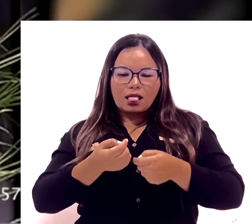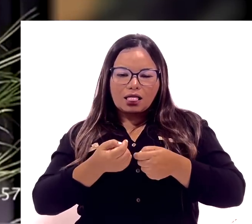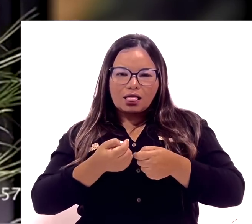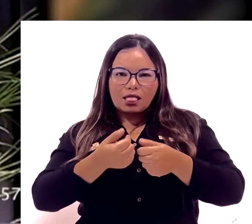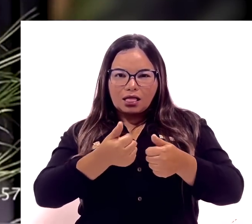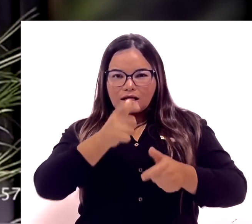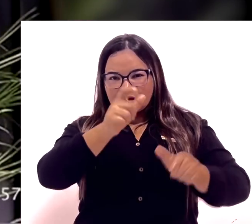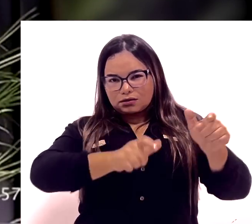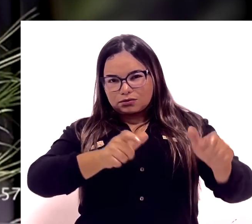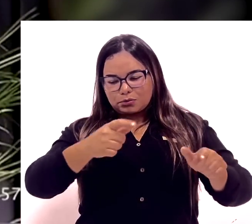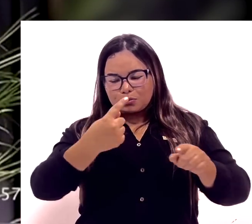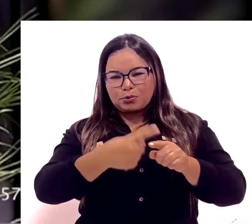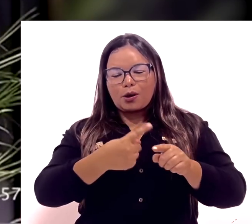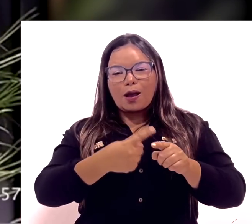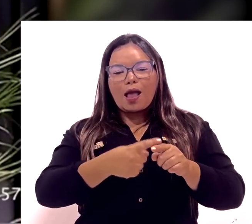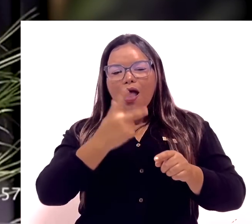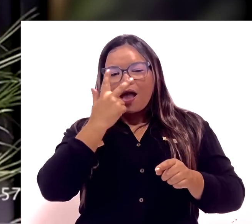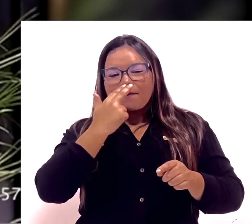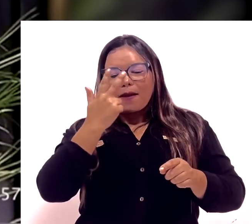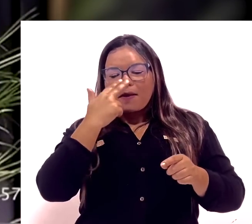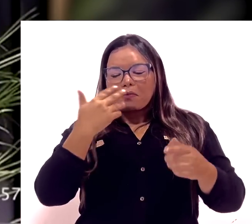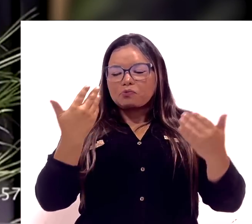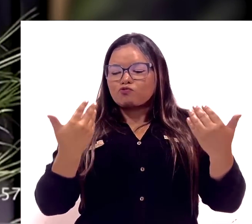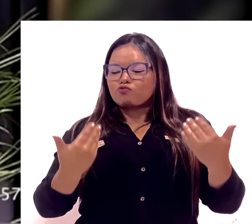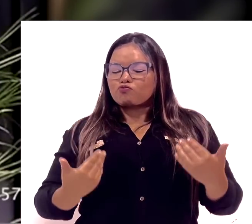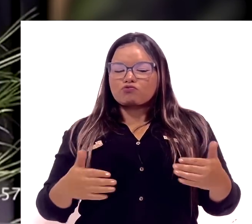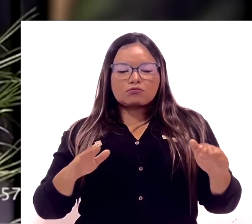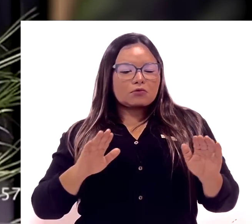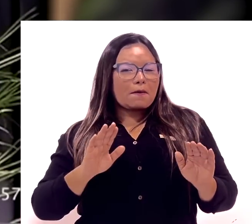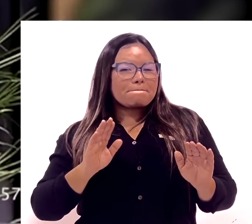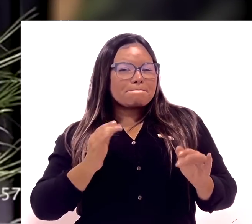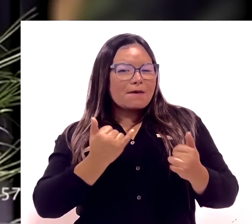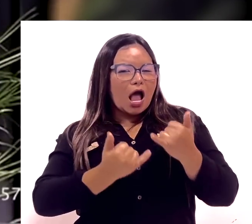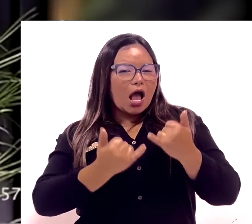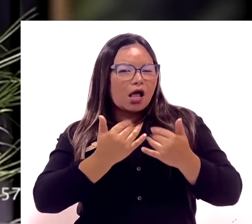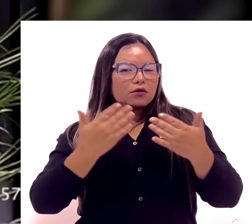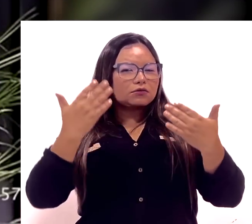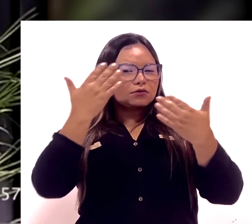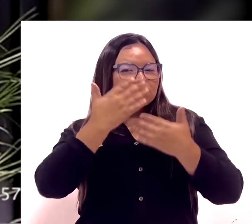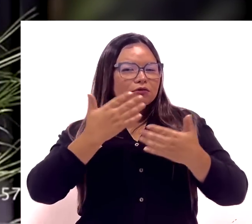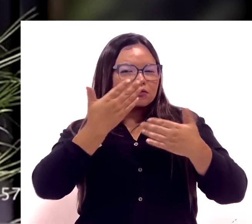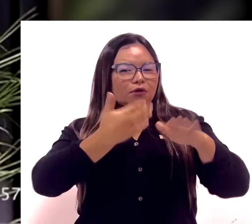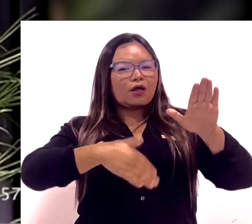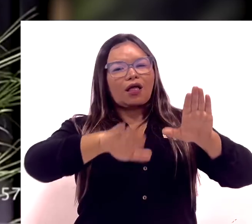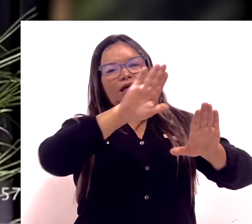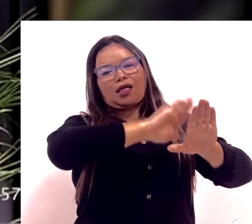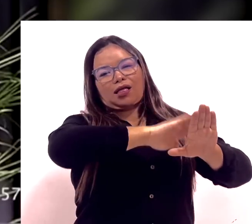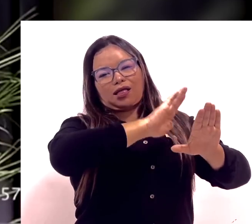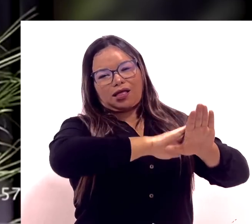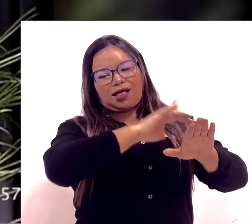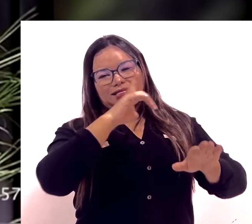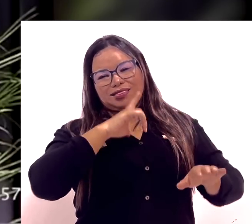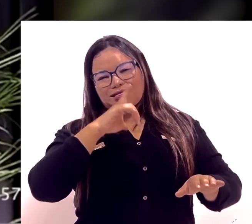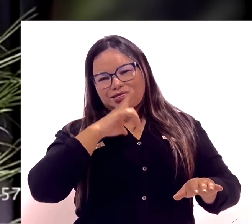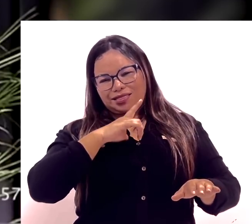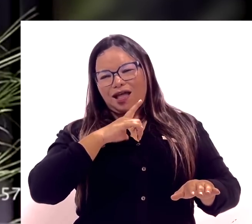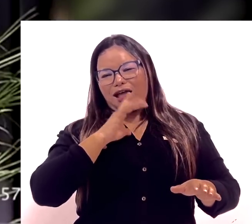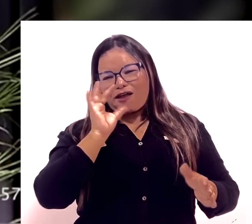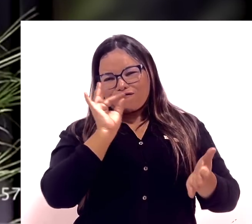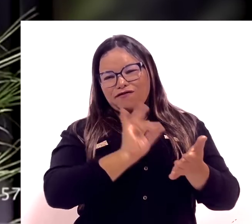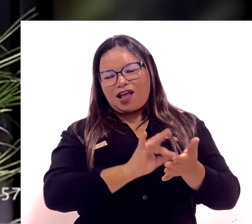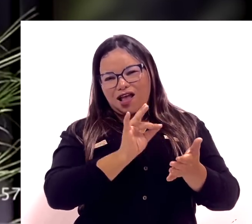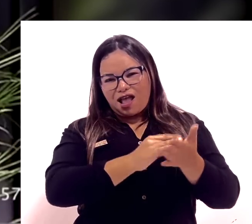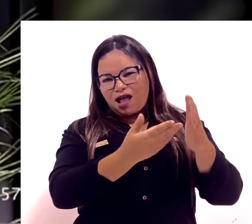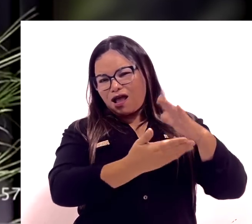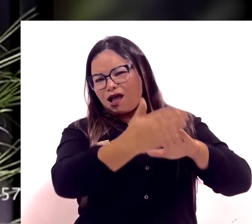perfeita que nós não percebemos o âmago do ocultismo por trás dela. Quem está de fato em controle